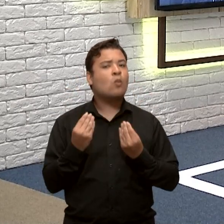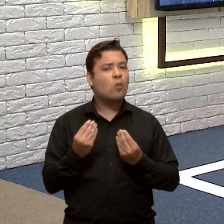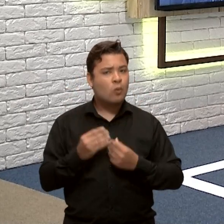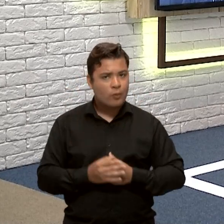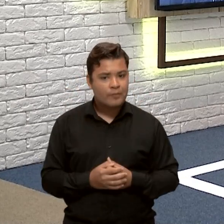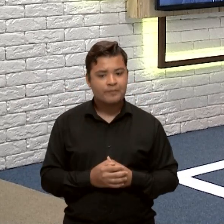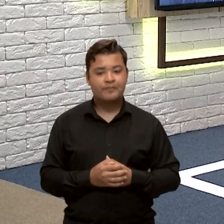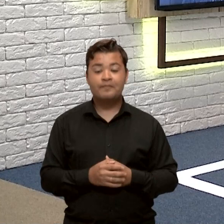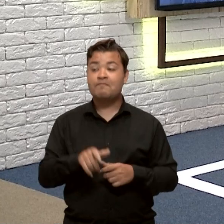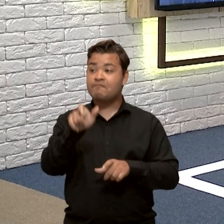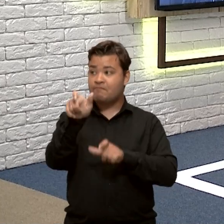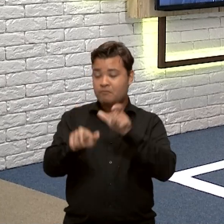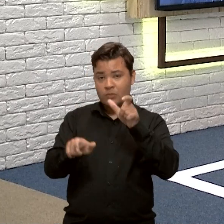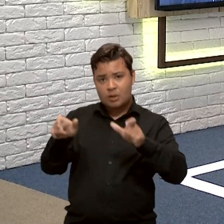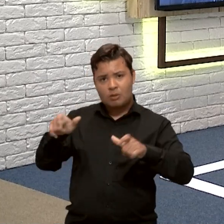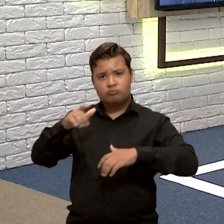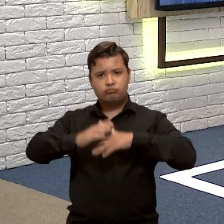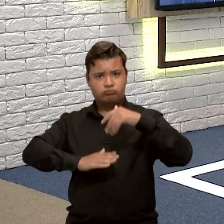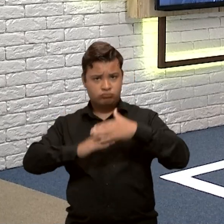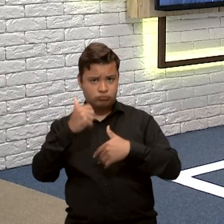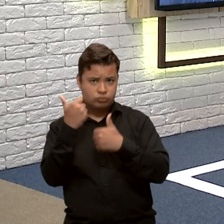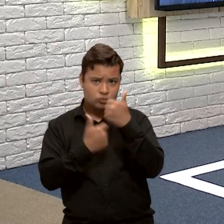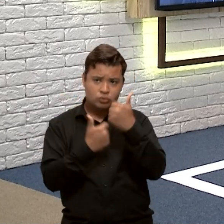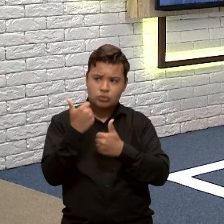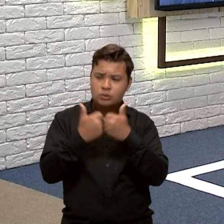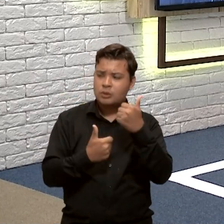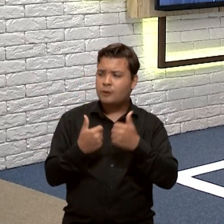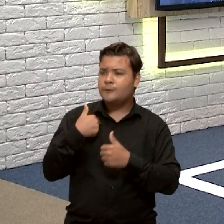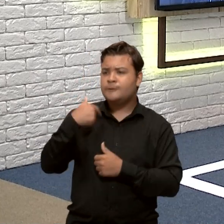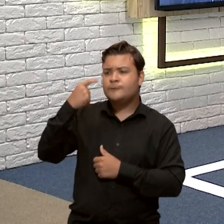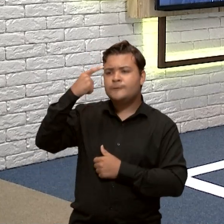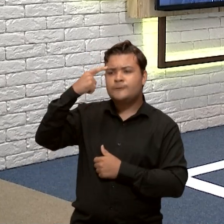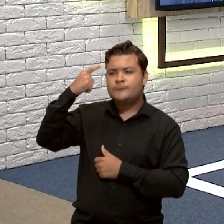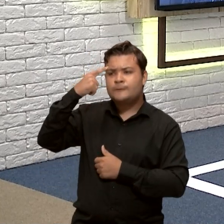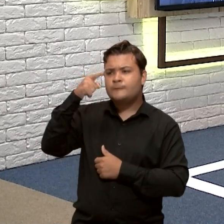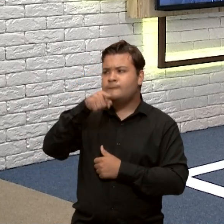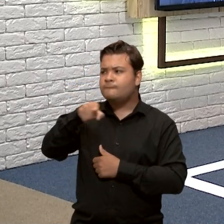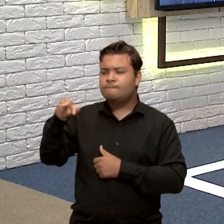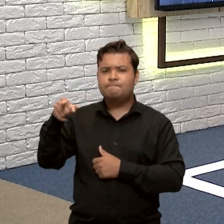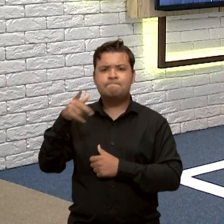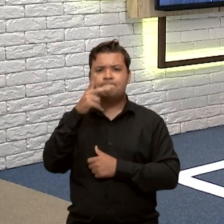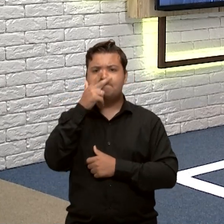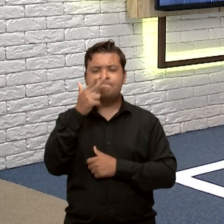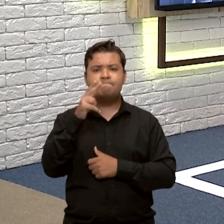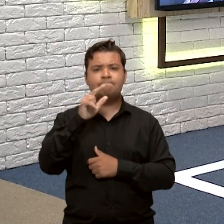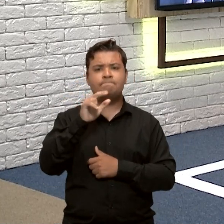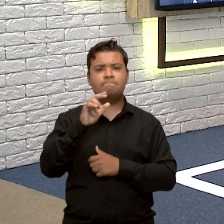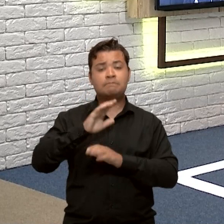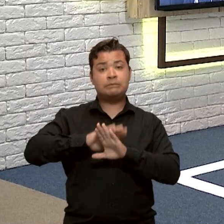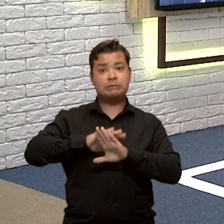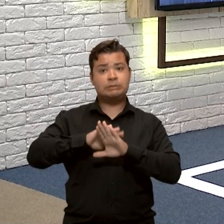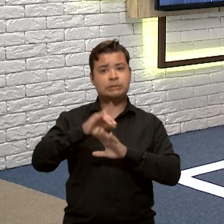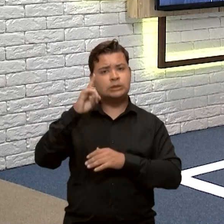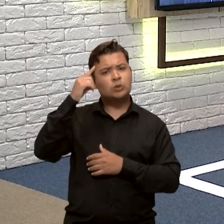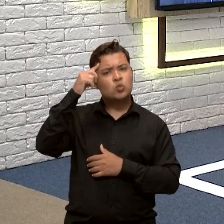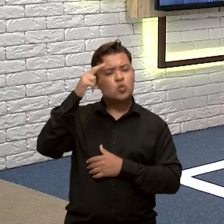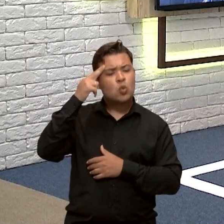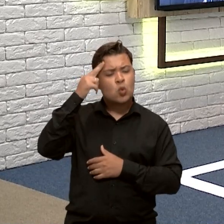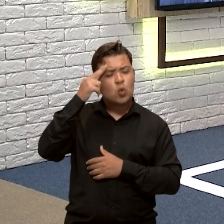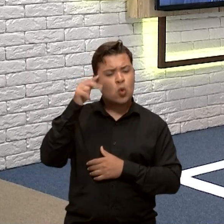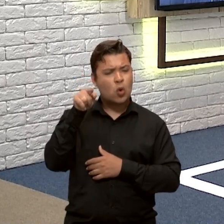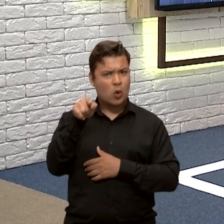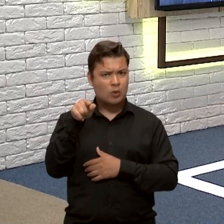com os jogadores. Da mesma forma, ocorre uma grande idealização com os atores, né, no qual há uma identificação e até um processo